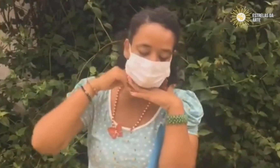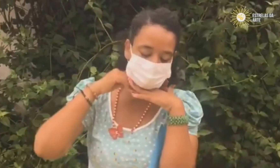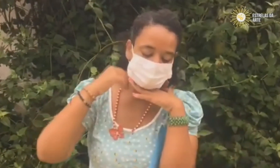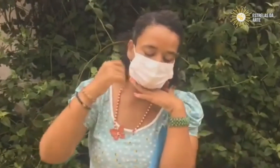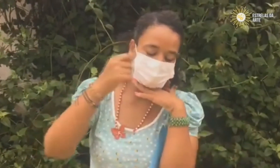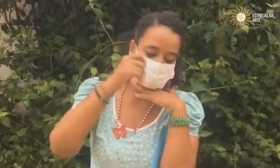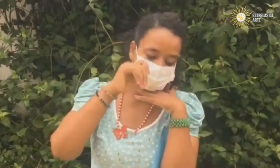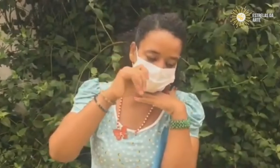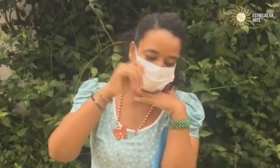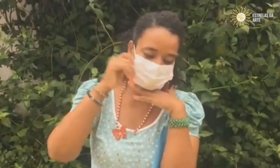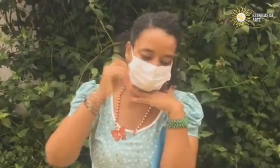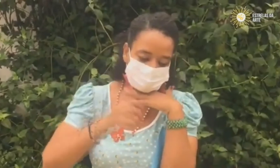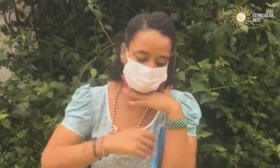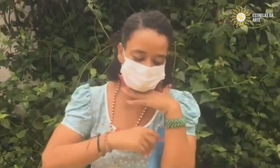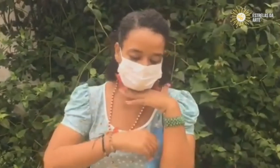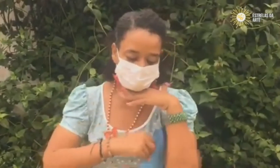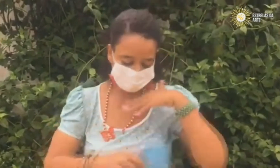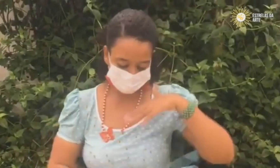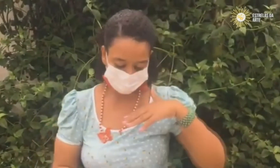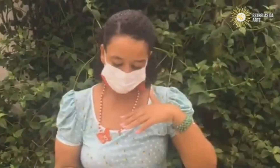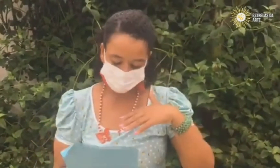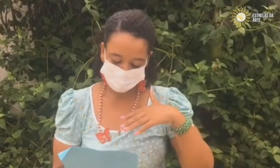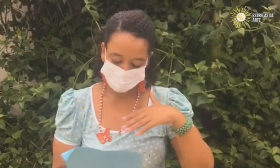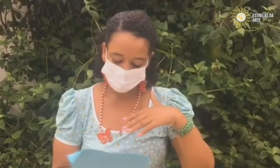na janela, chorando,